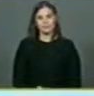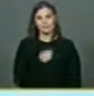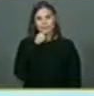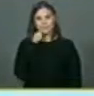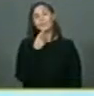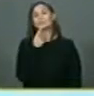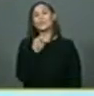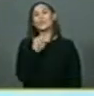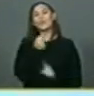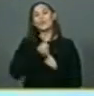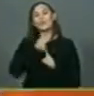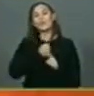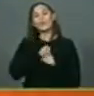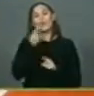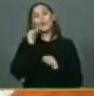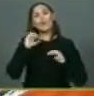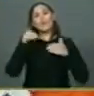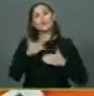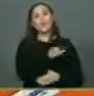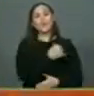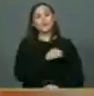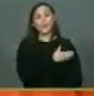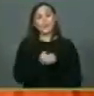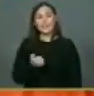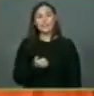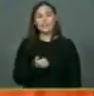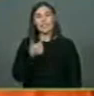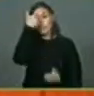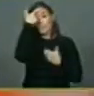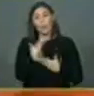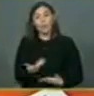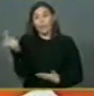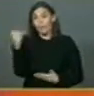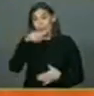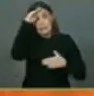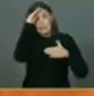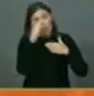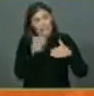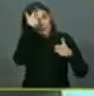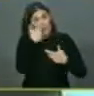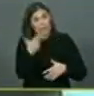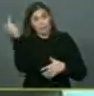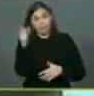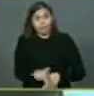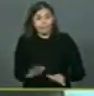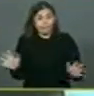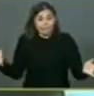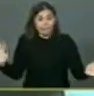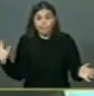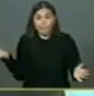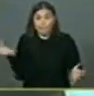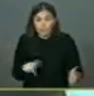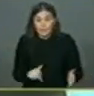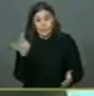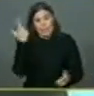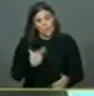Como é que tem sido essa luta? Como é que tudo começou em 2015? Como tudo começou? Do nada. Do nada. É assim,